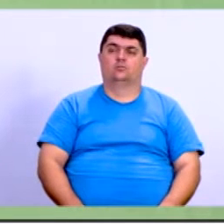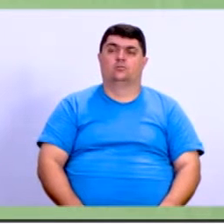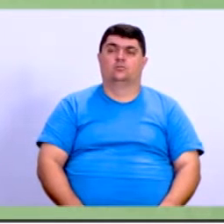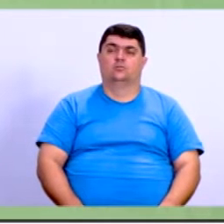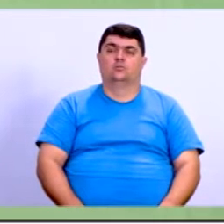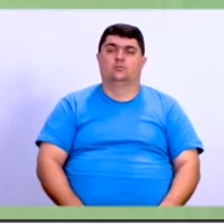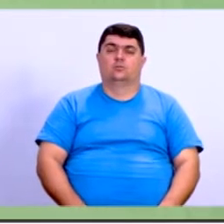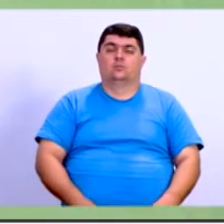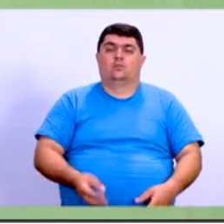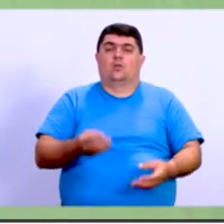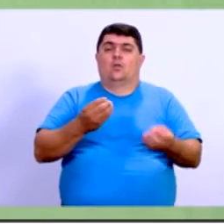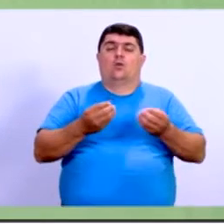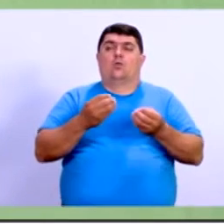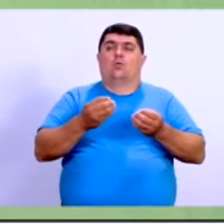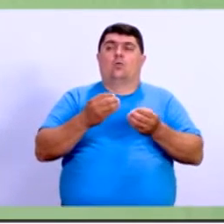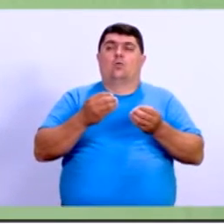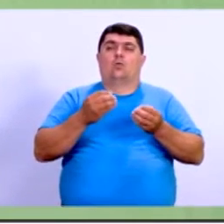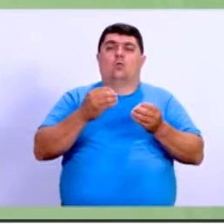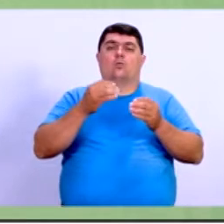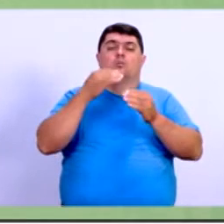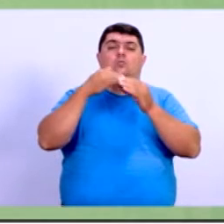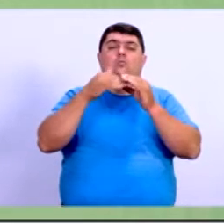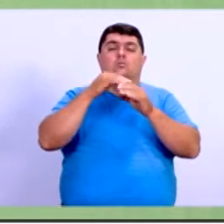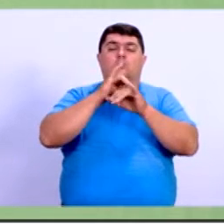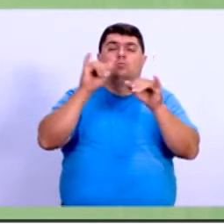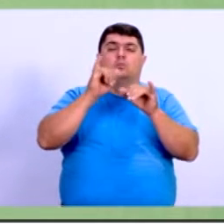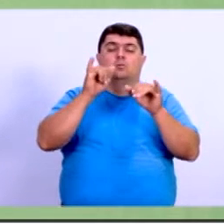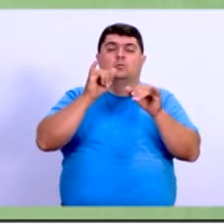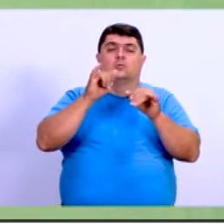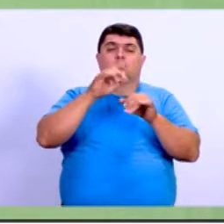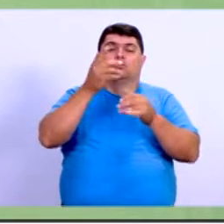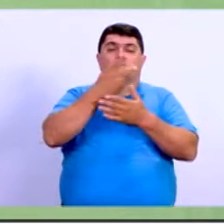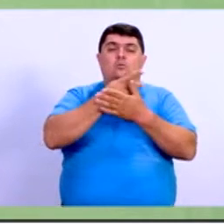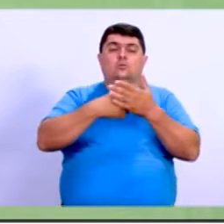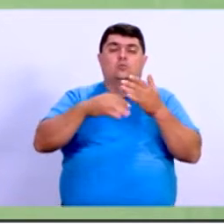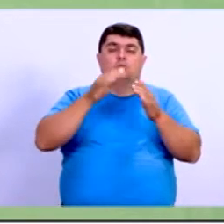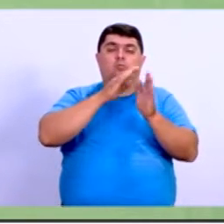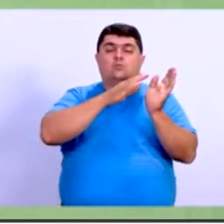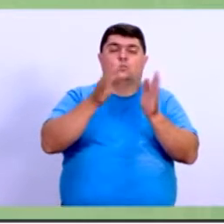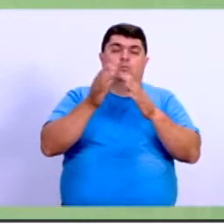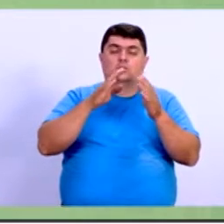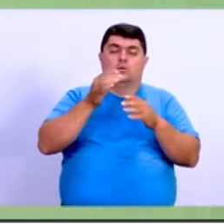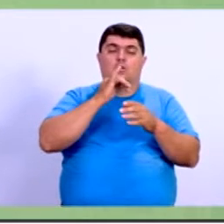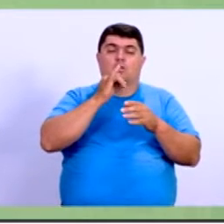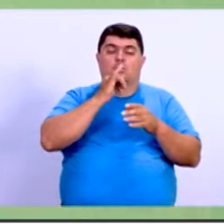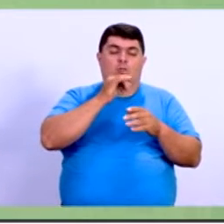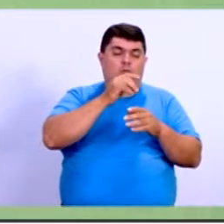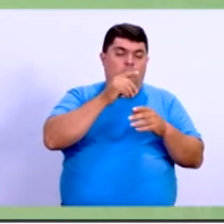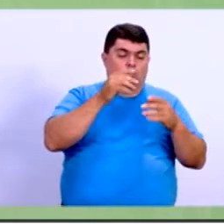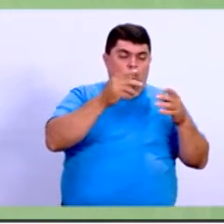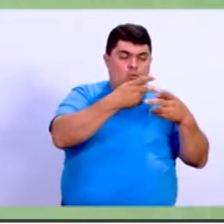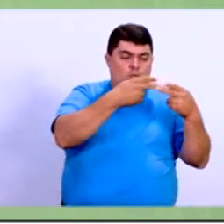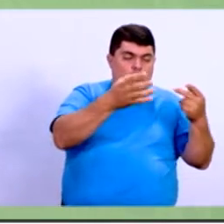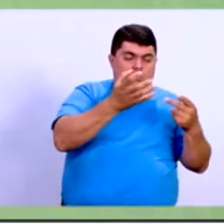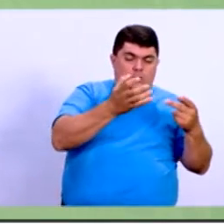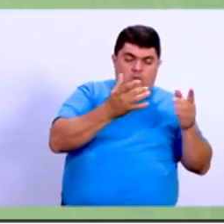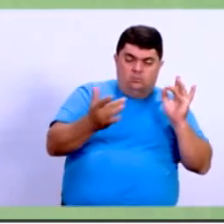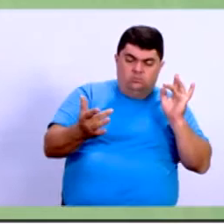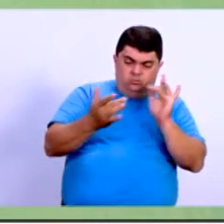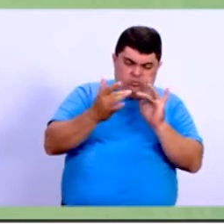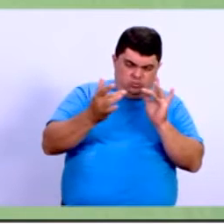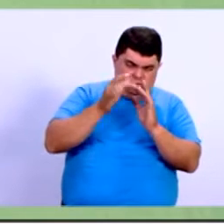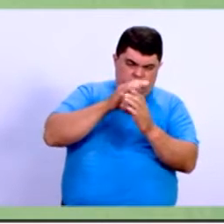Como que são feitas as mensagens no diagrama de sequência? Quando os objetos precisam se comunicar, eles enviam o quê? Mensagens. Elas podem